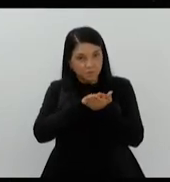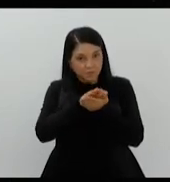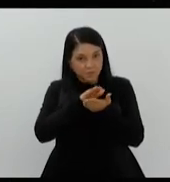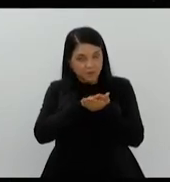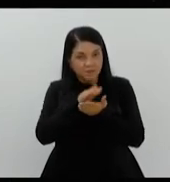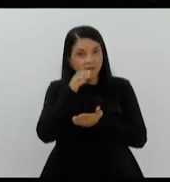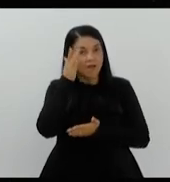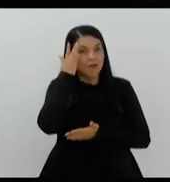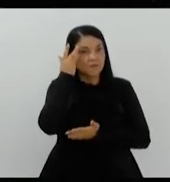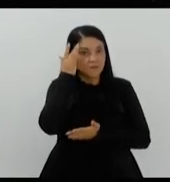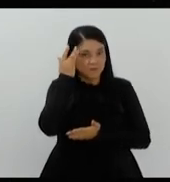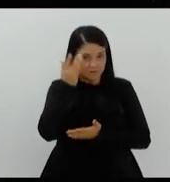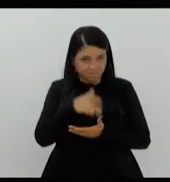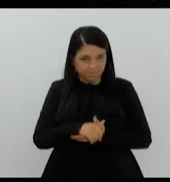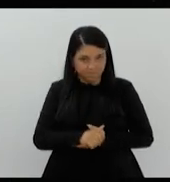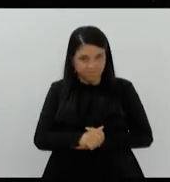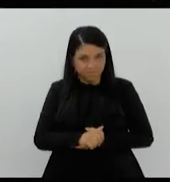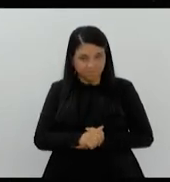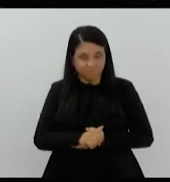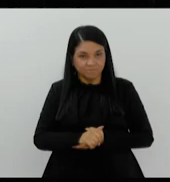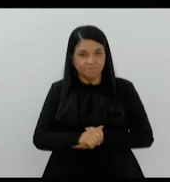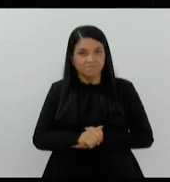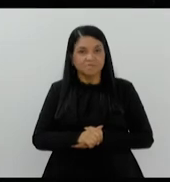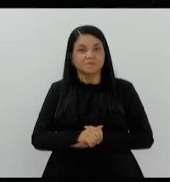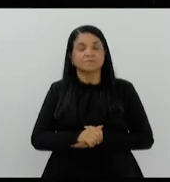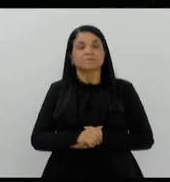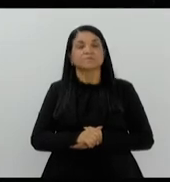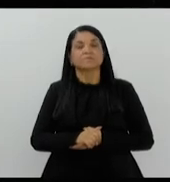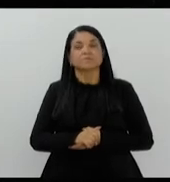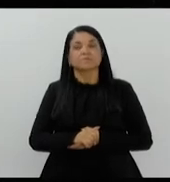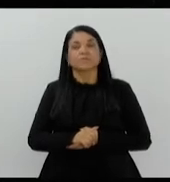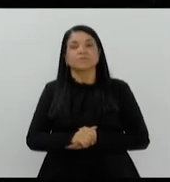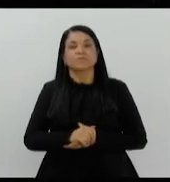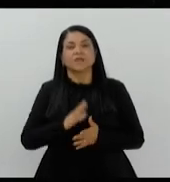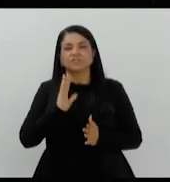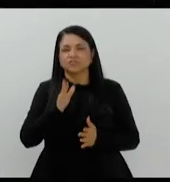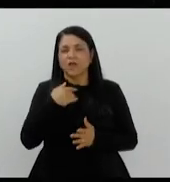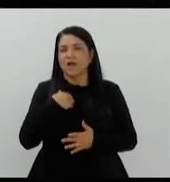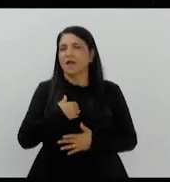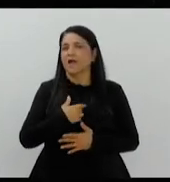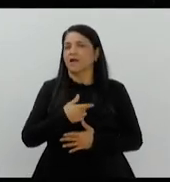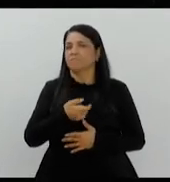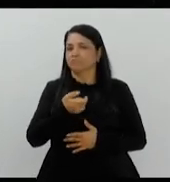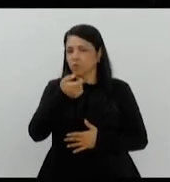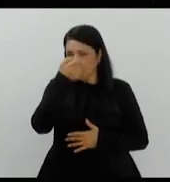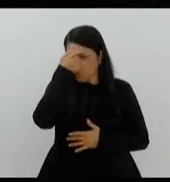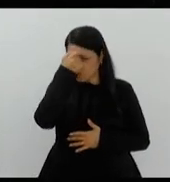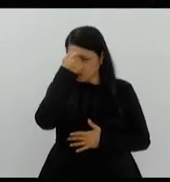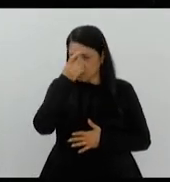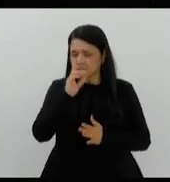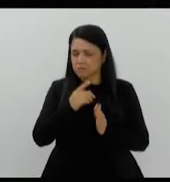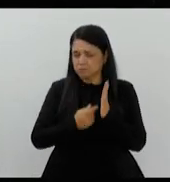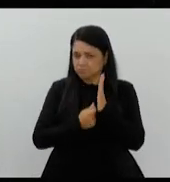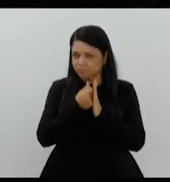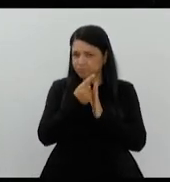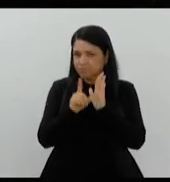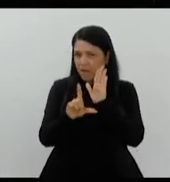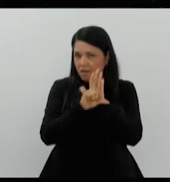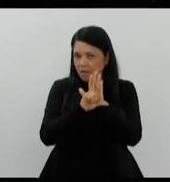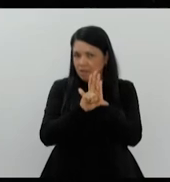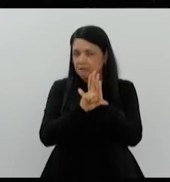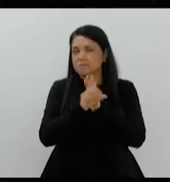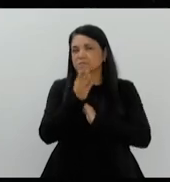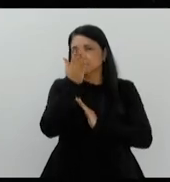amanhã, mas que nós já temos ciência da mesma, porque não tem